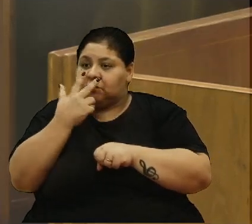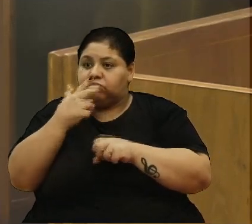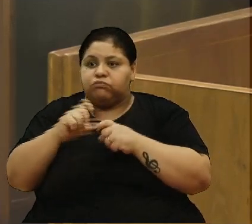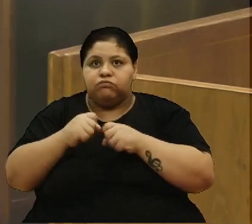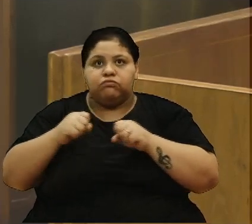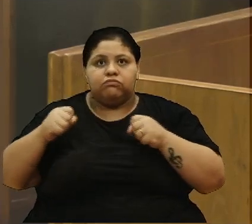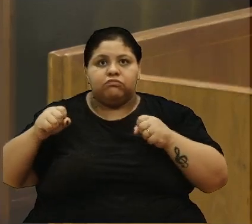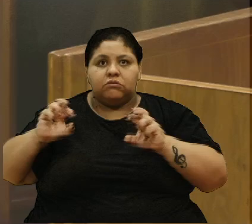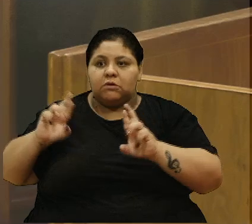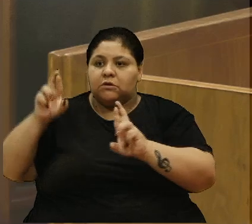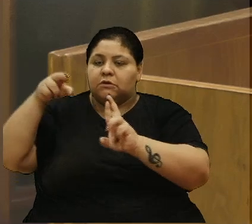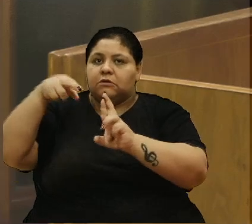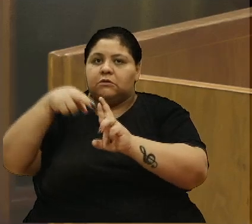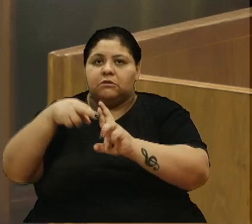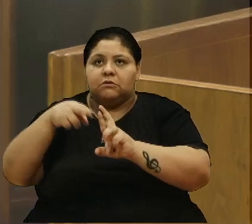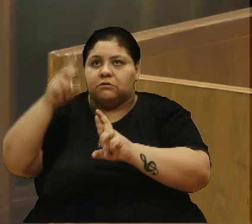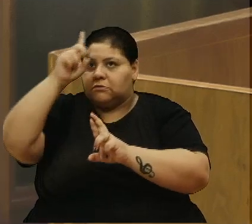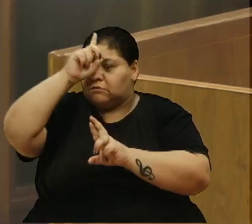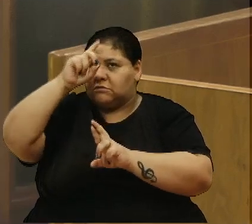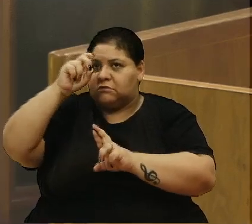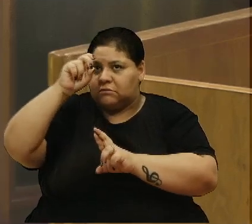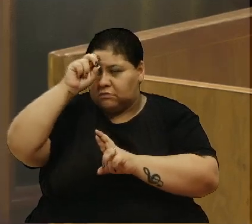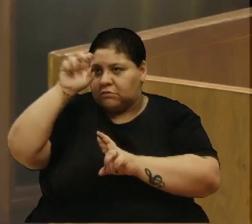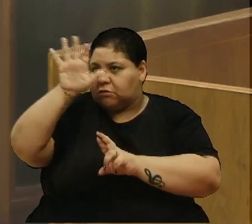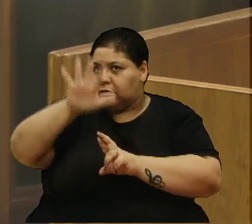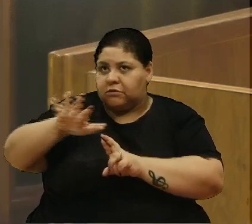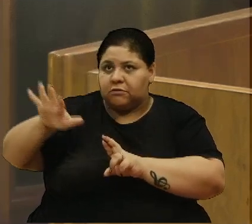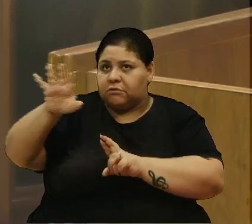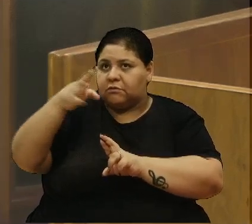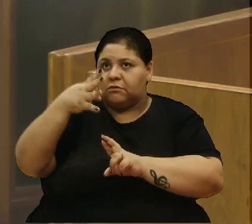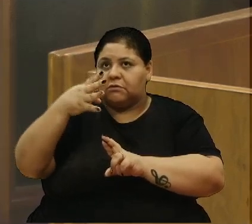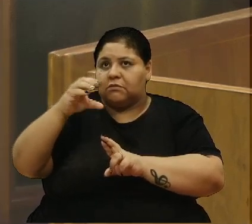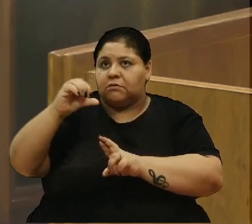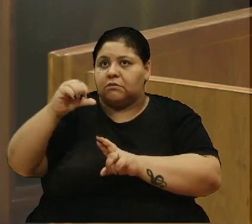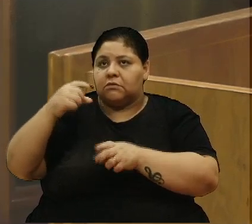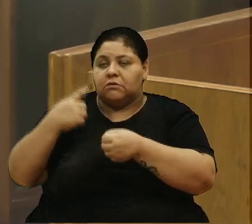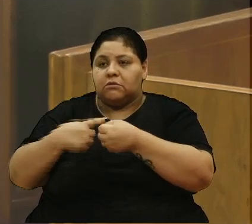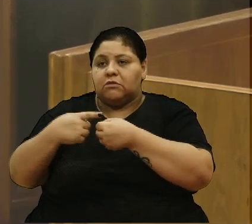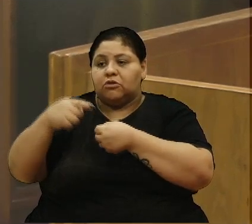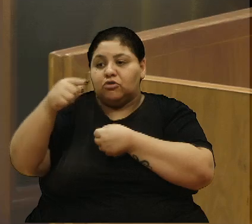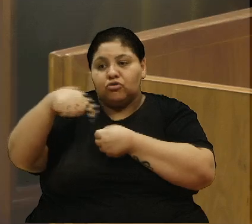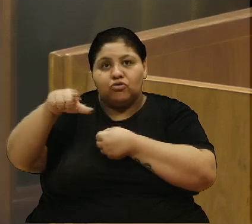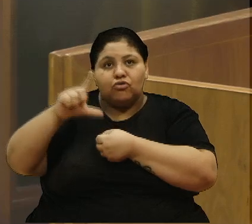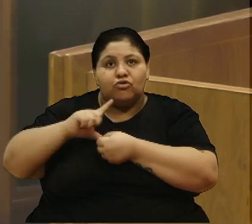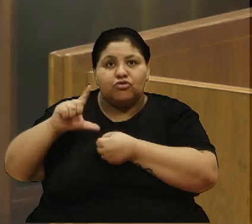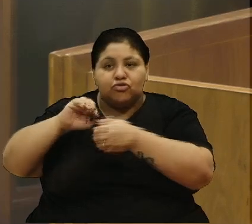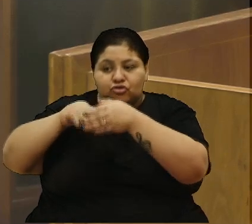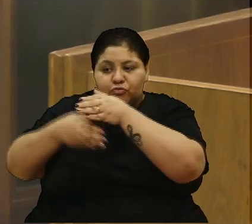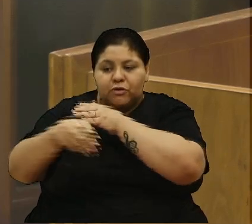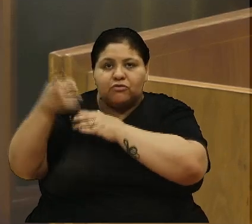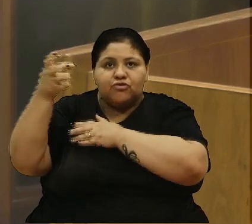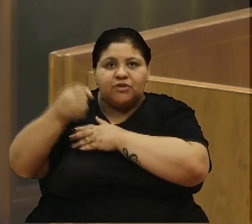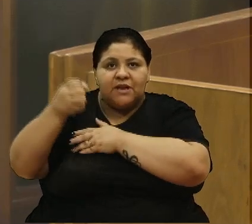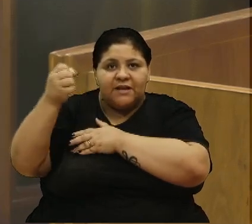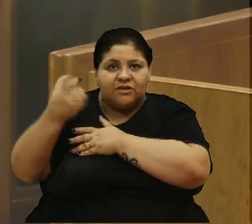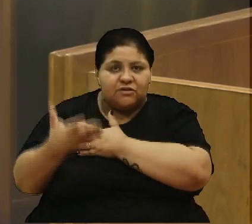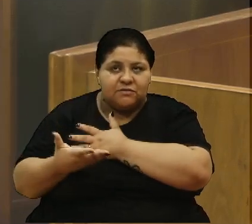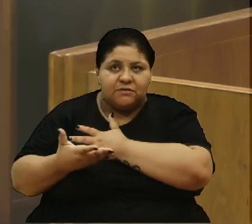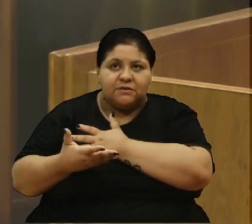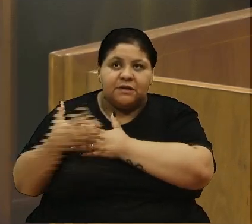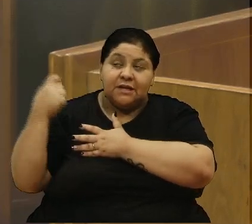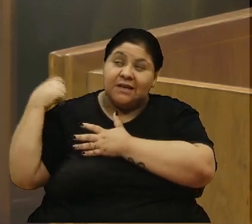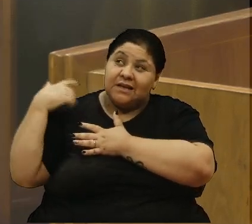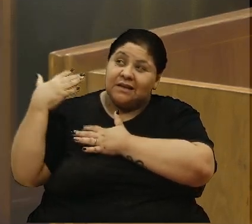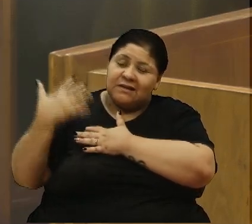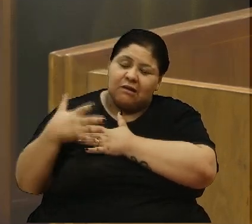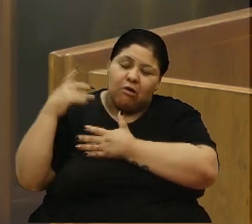referência nos nossos hospitais, como o HG, por exemplo, há 49 municípios, nós não tínhamos o Banco de Leite Humano. Então, desde lá,